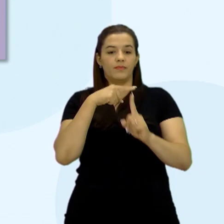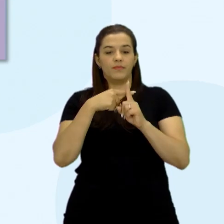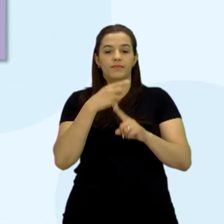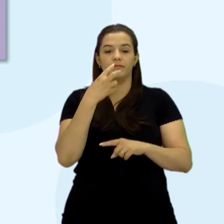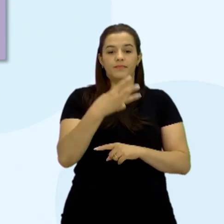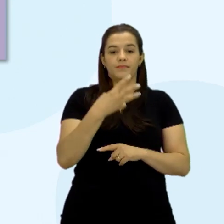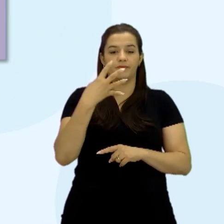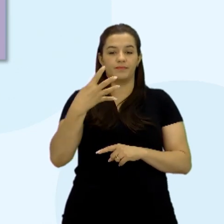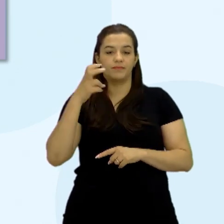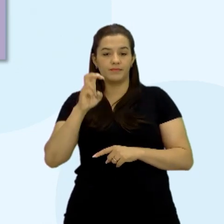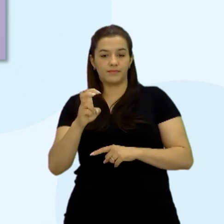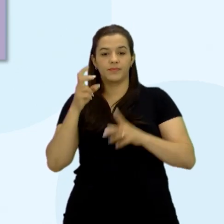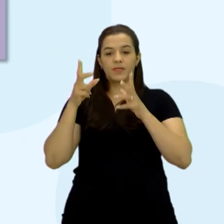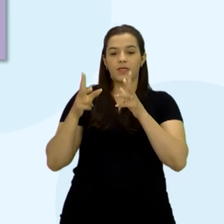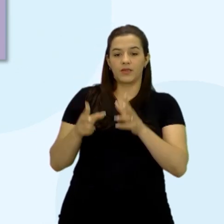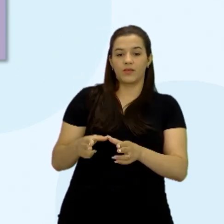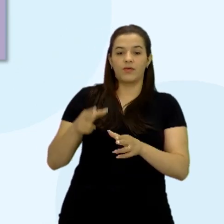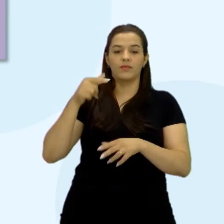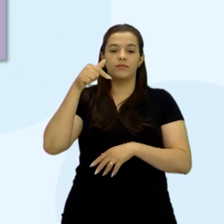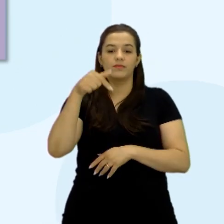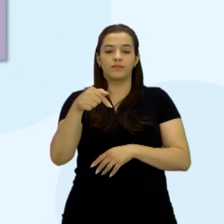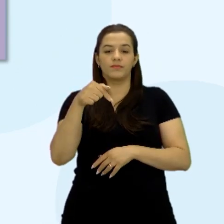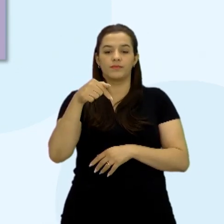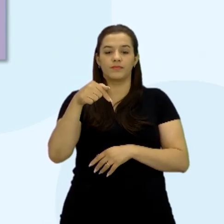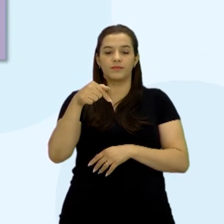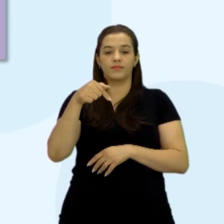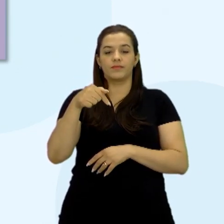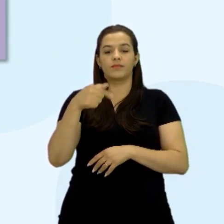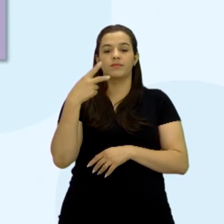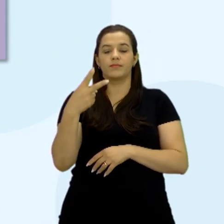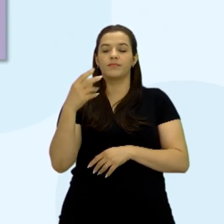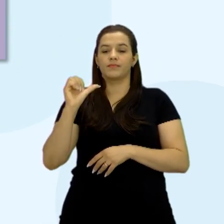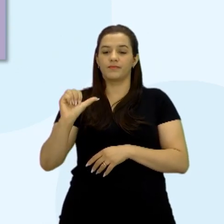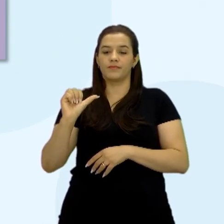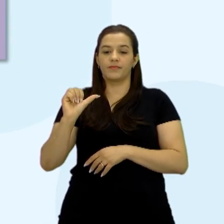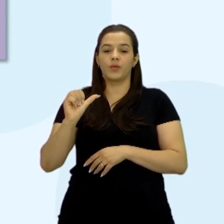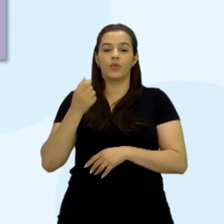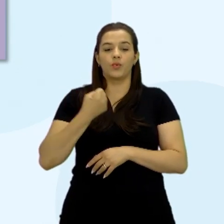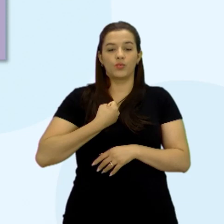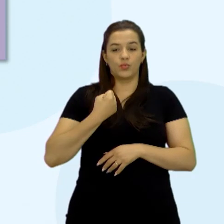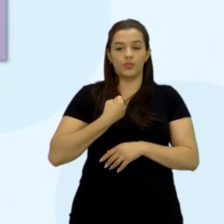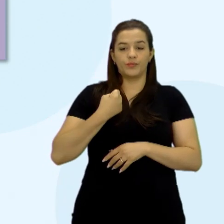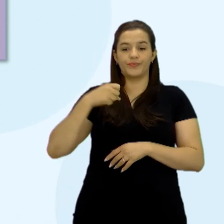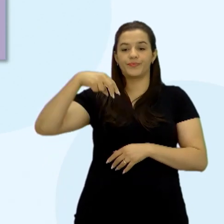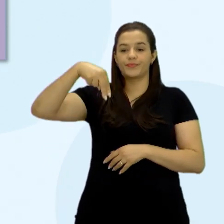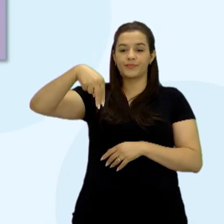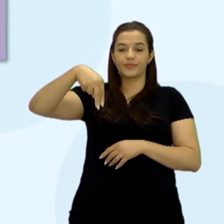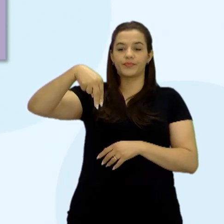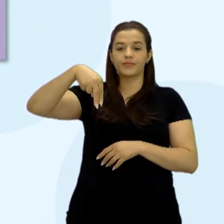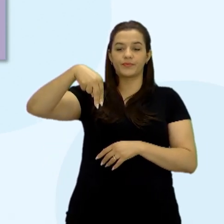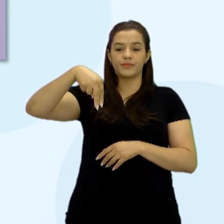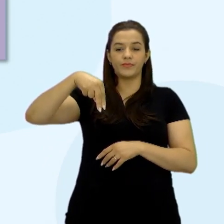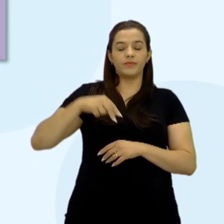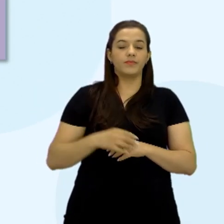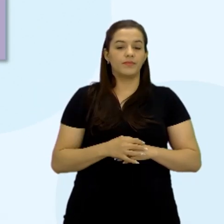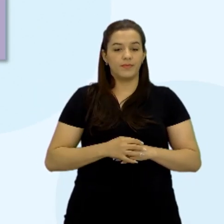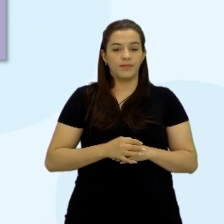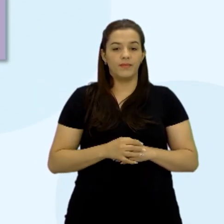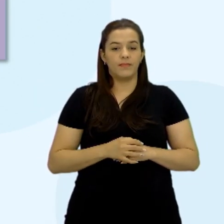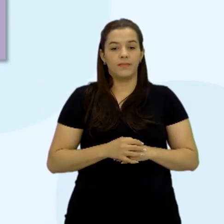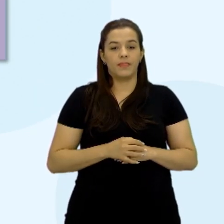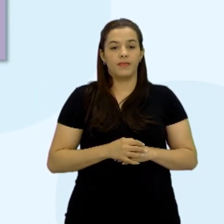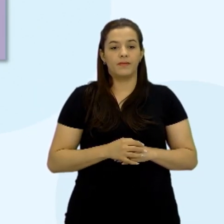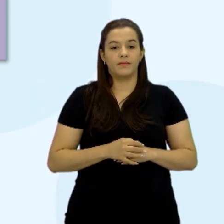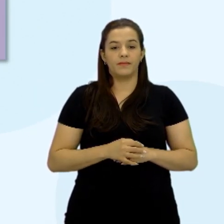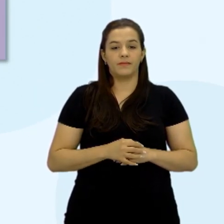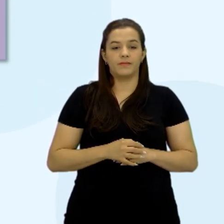mais 345, ó lá. Número é o N, né? Vou até me pintando aqui, ó. Deixa eu apagar todas as tintas.